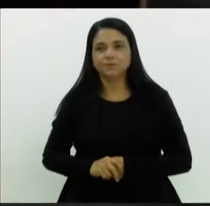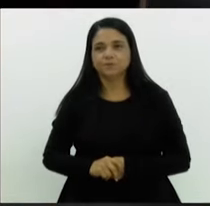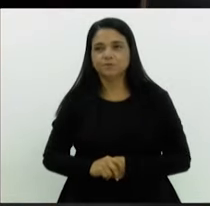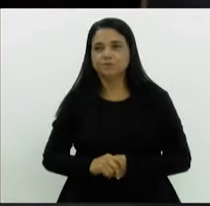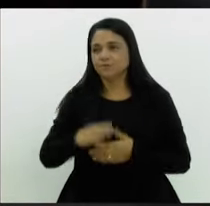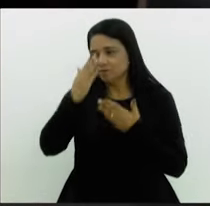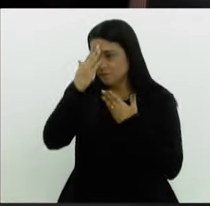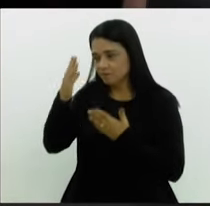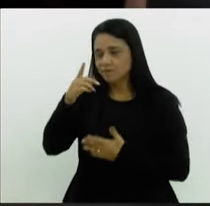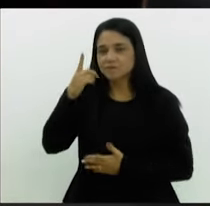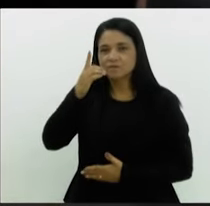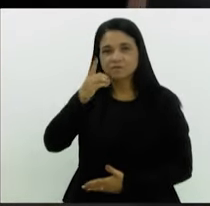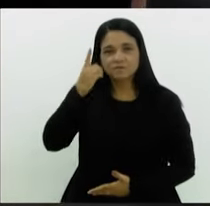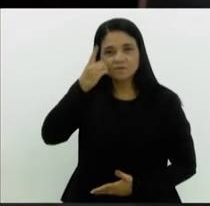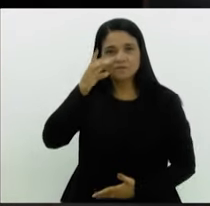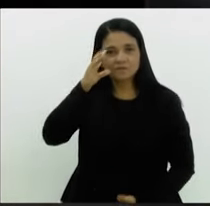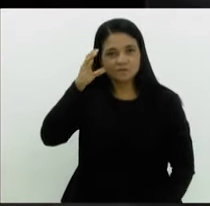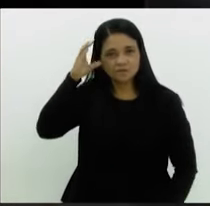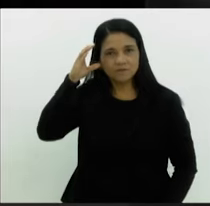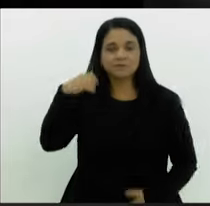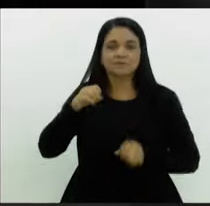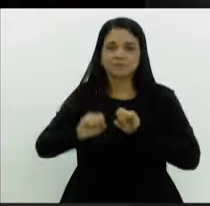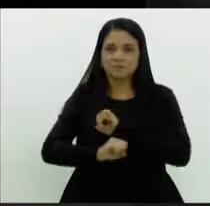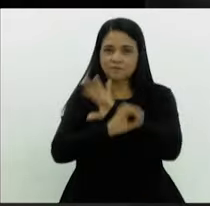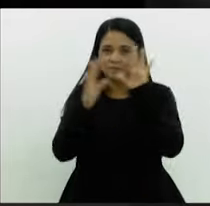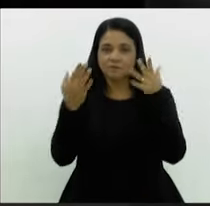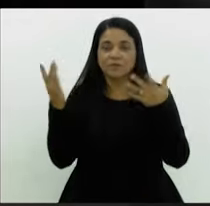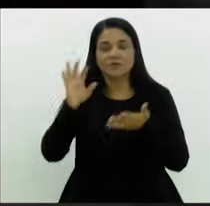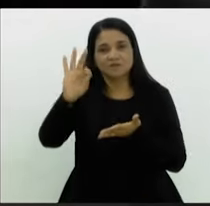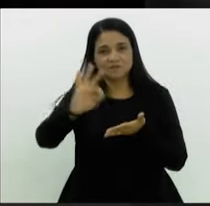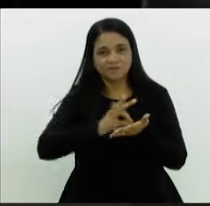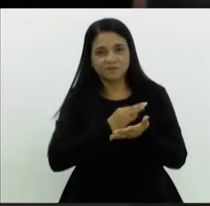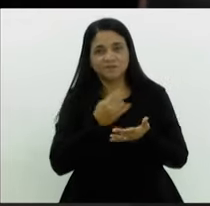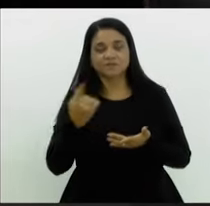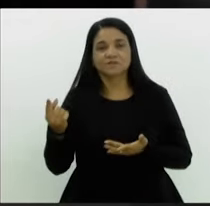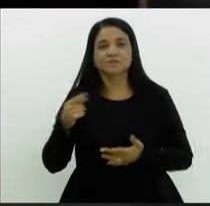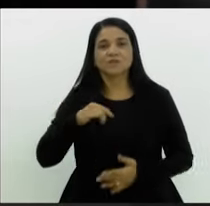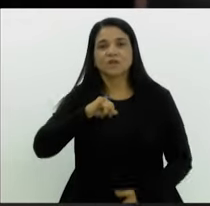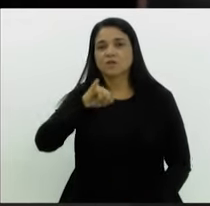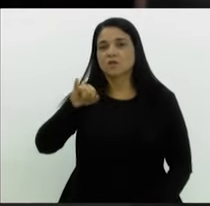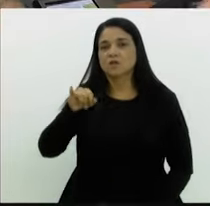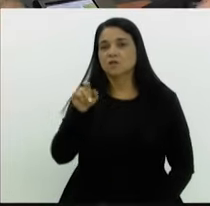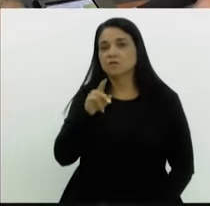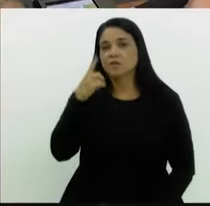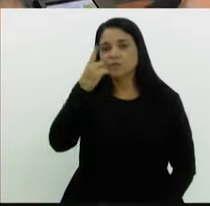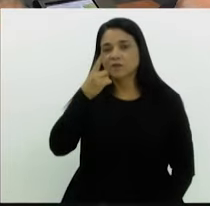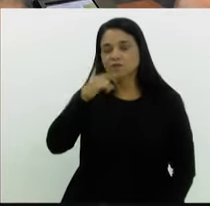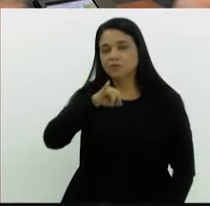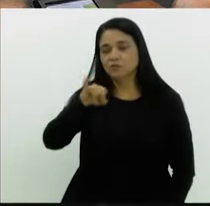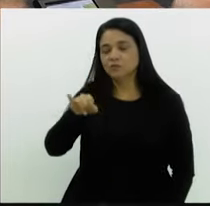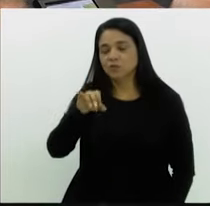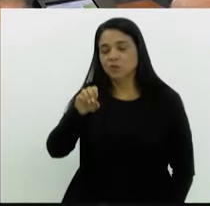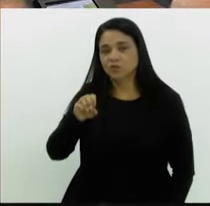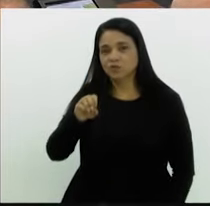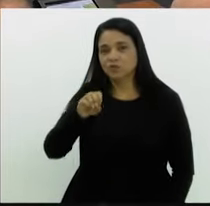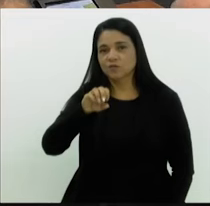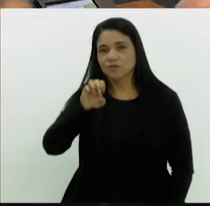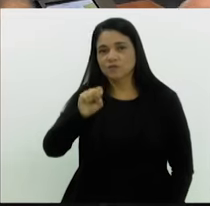Obrigado, deputada Célia, pelo esclarecimento. Próximo orador inscrito, deputado Josemar. Obrigado,